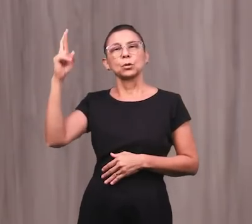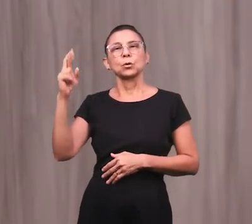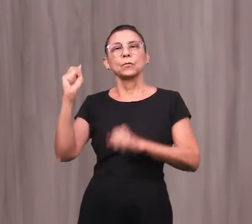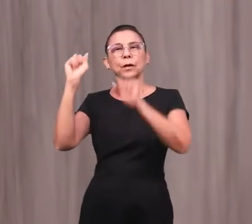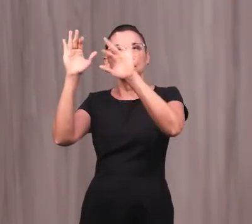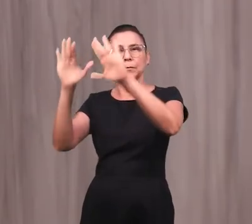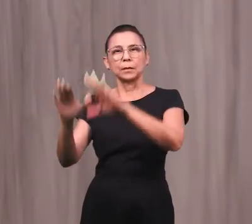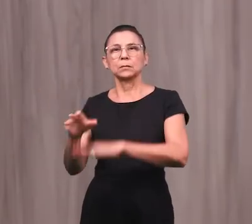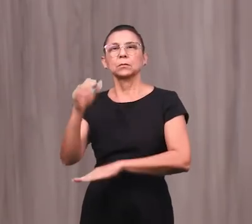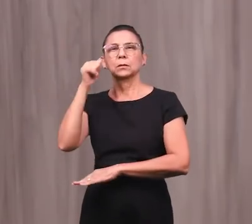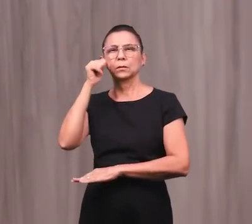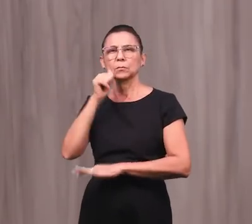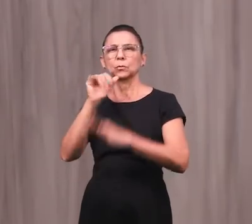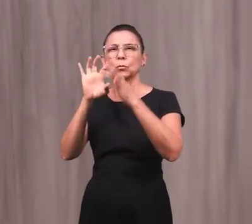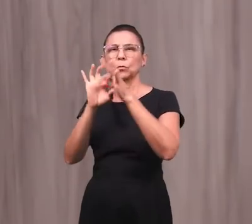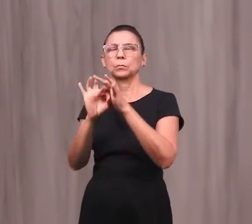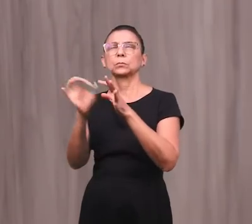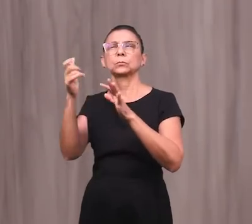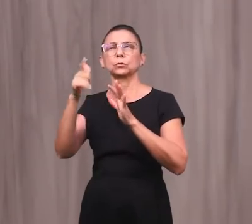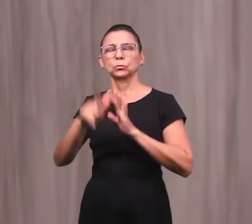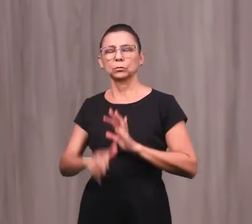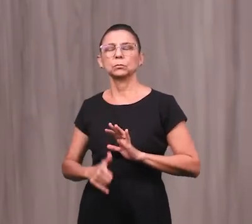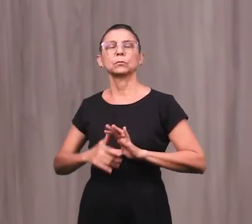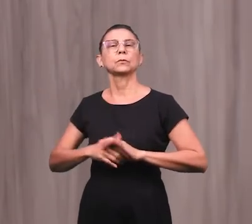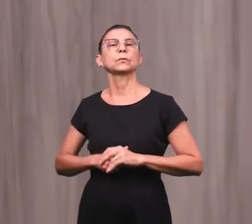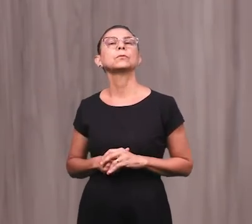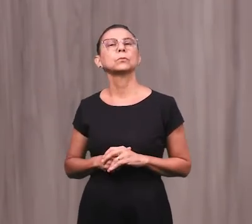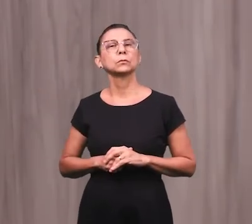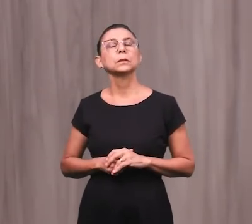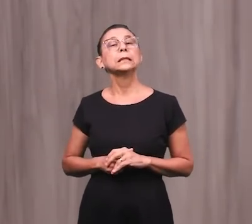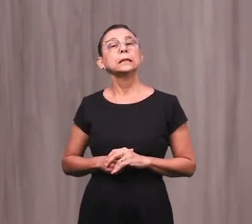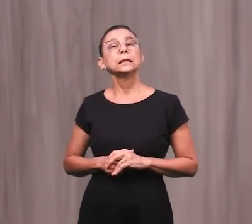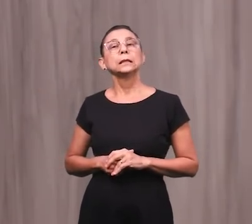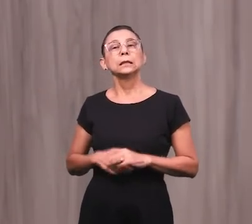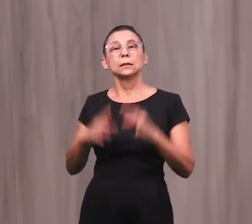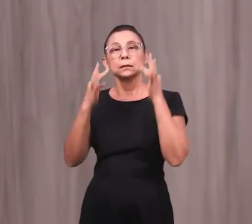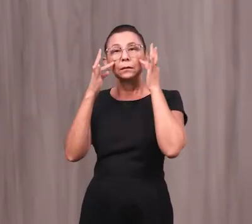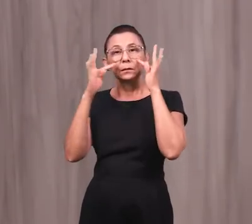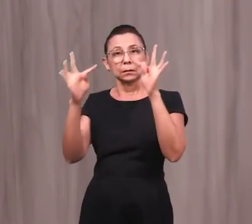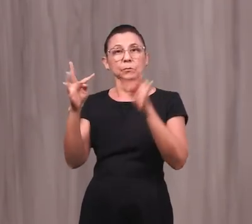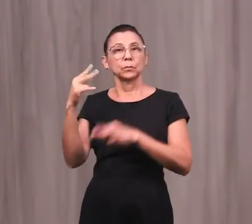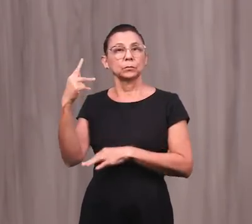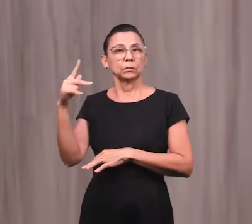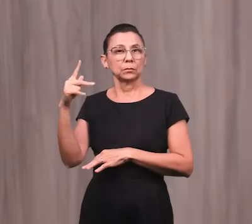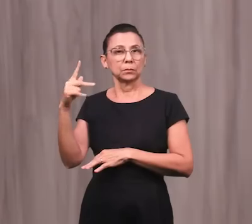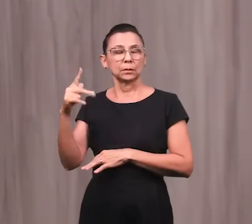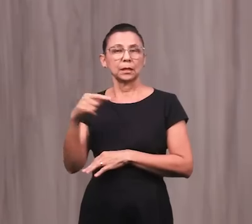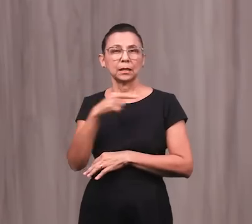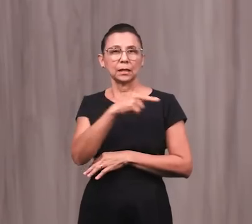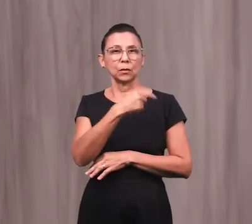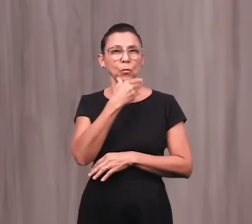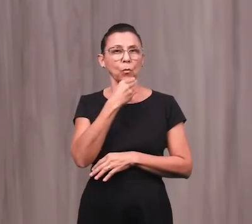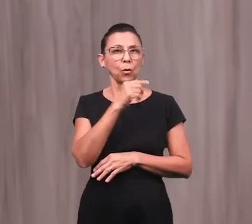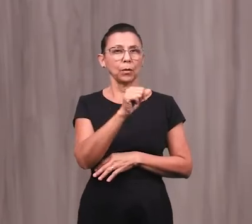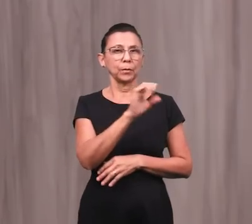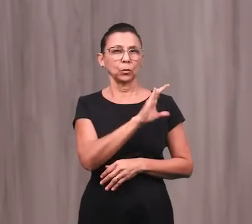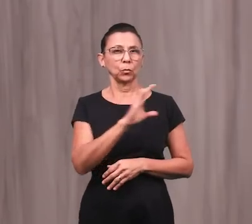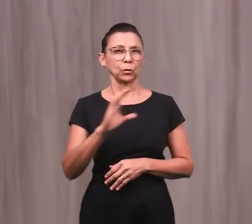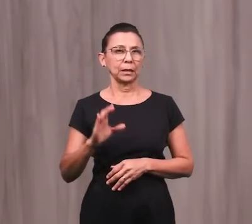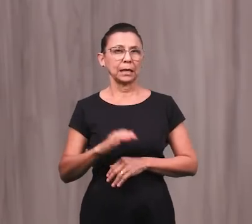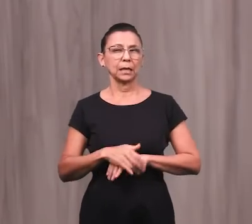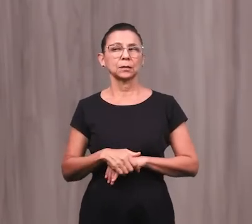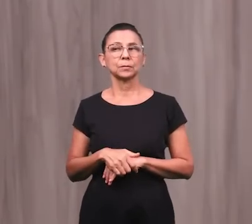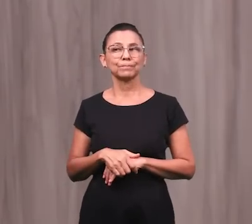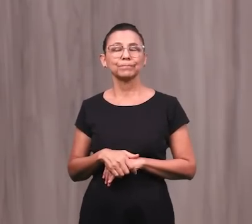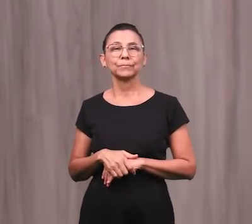bênção de restauração da sua comunhão e que, através do testemunho dela, o seu cunhado sentirá